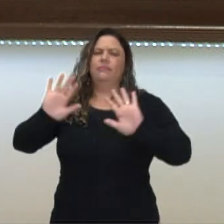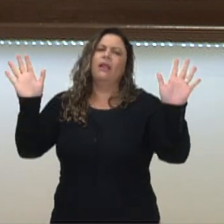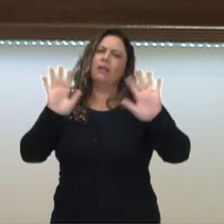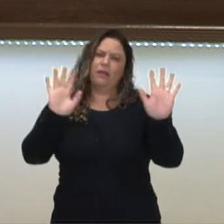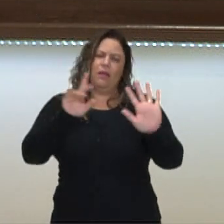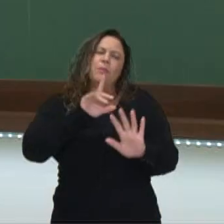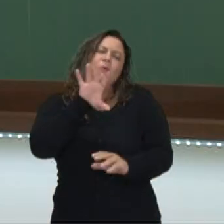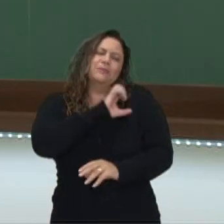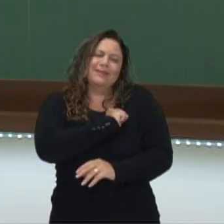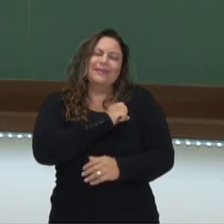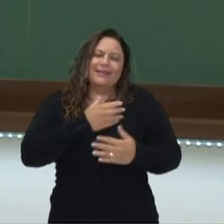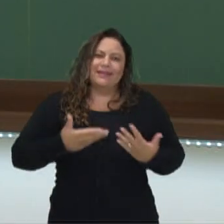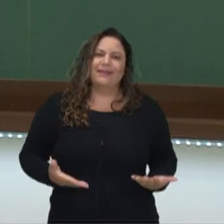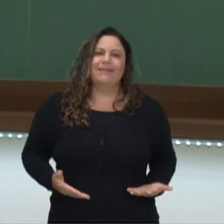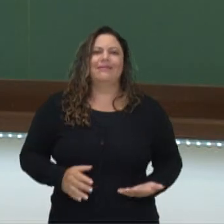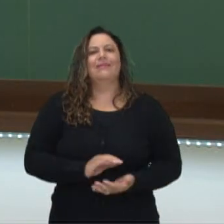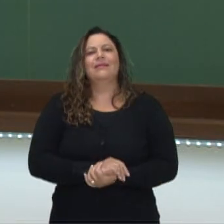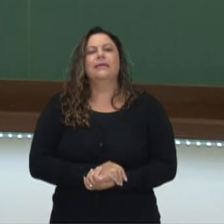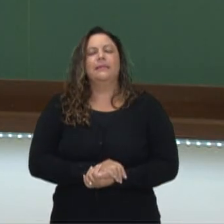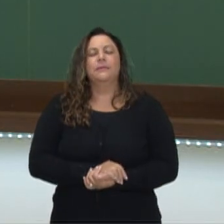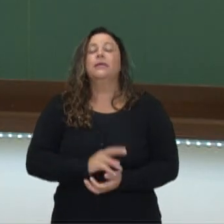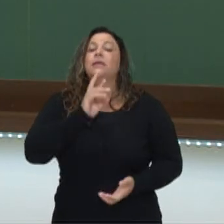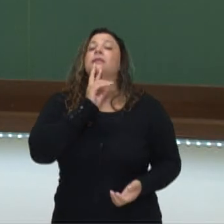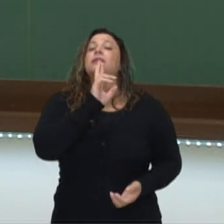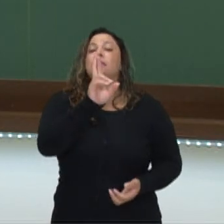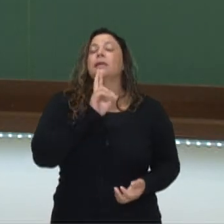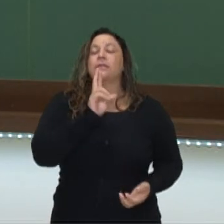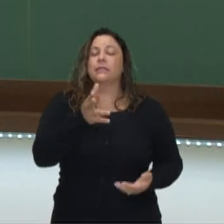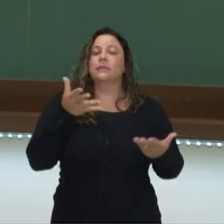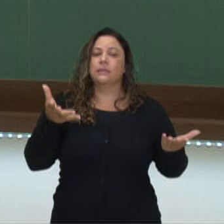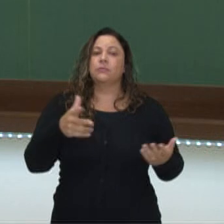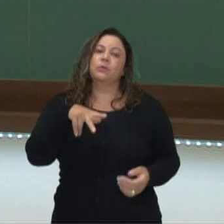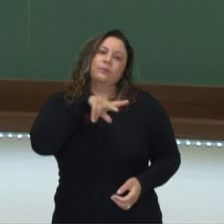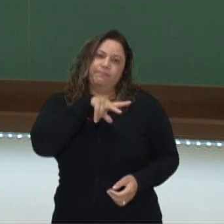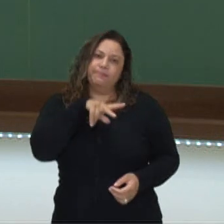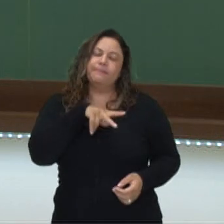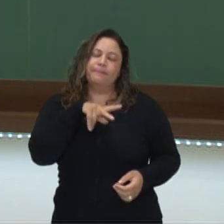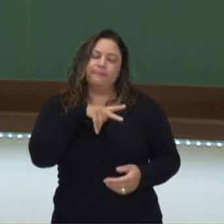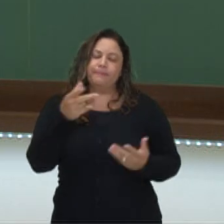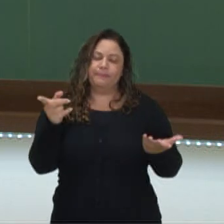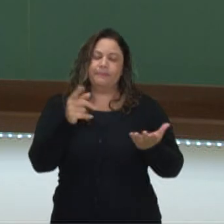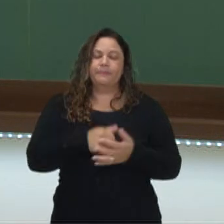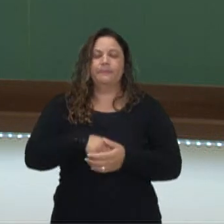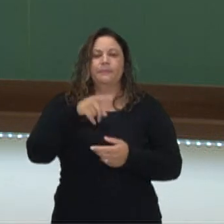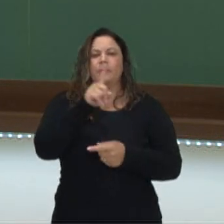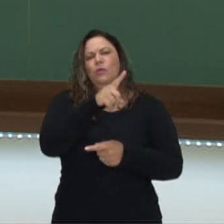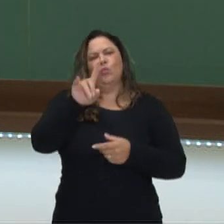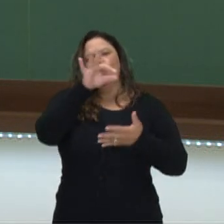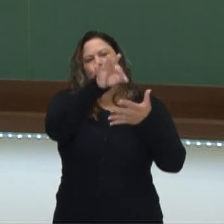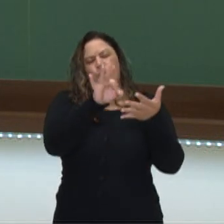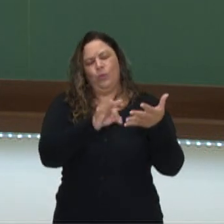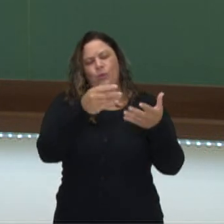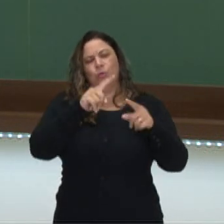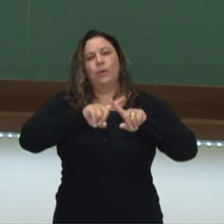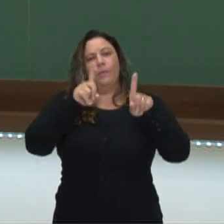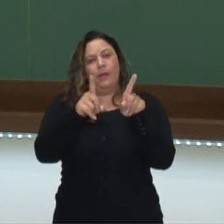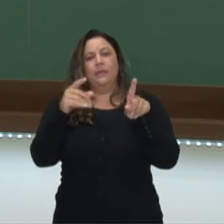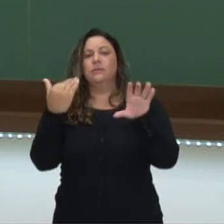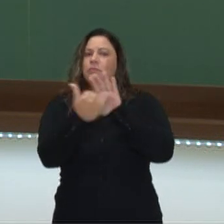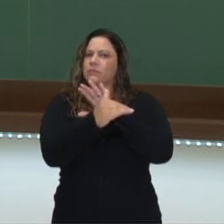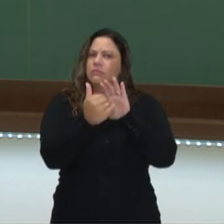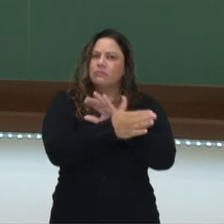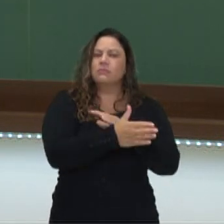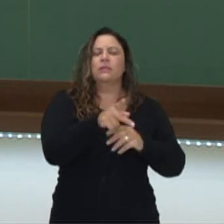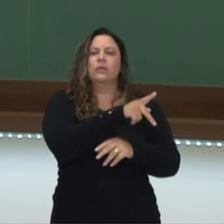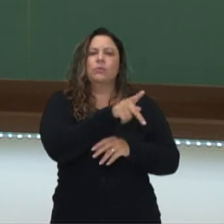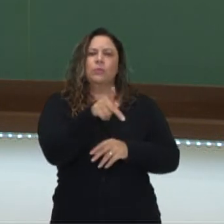porque você gosta. Então, as respostas aqui são pessoais, então não vou corrigir, mas você pode enviar, né, para o seu professor para que